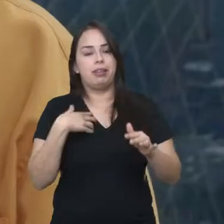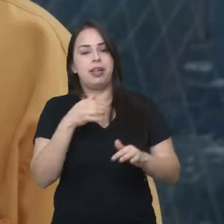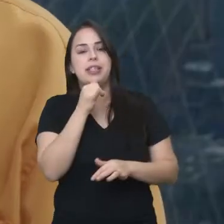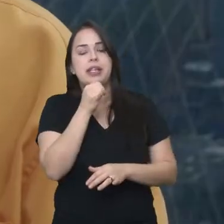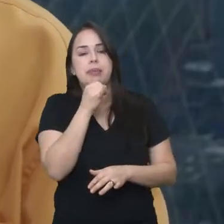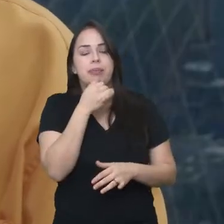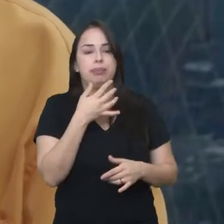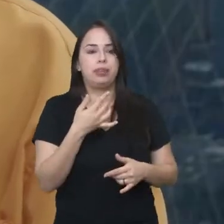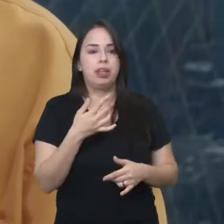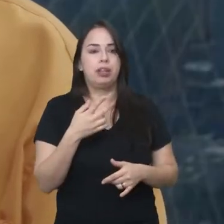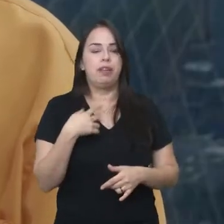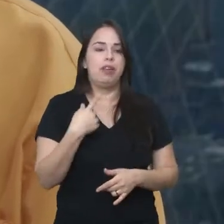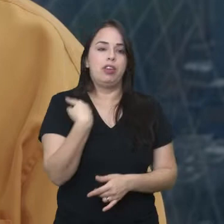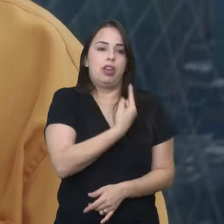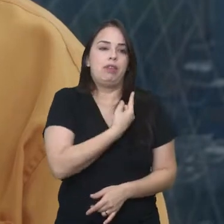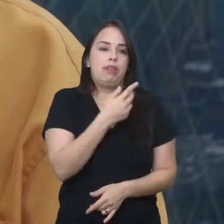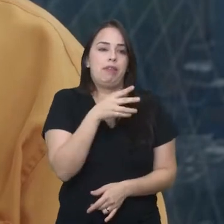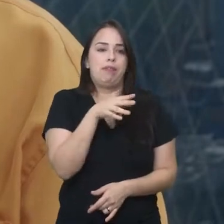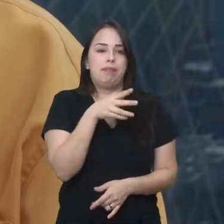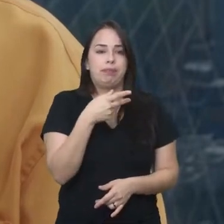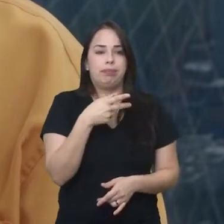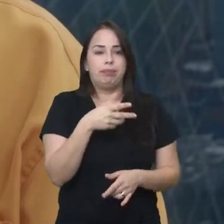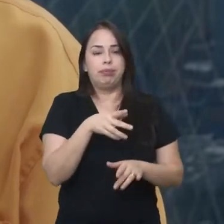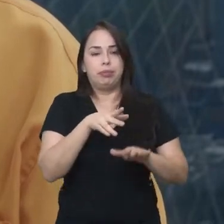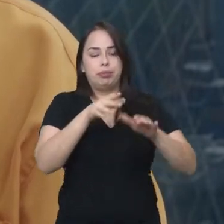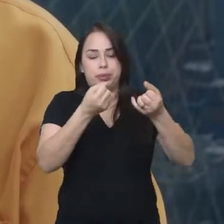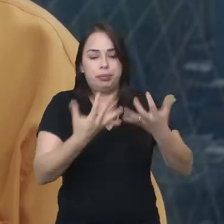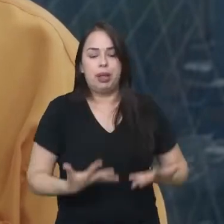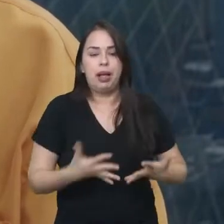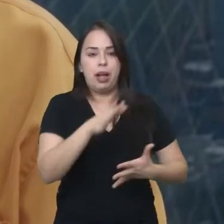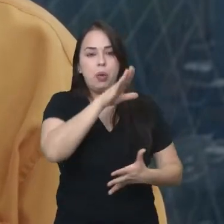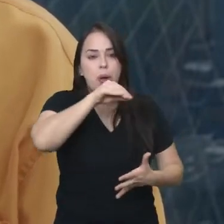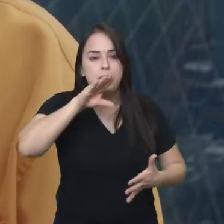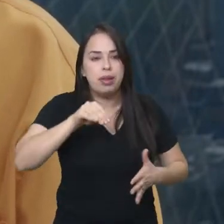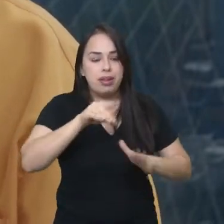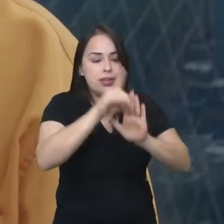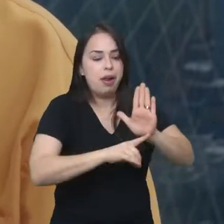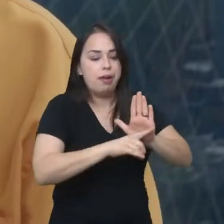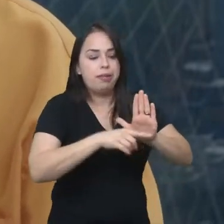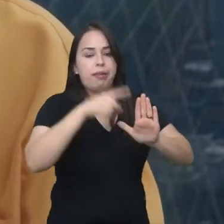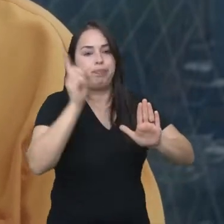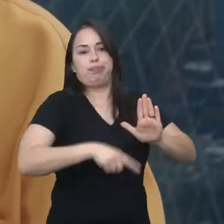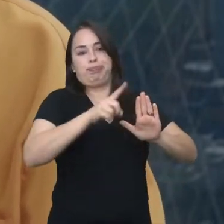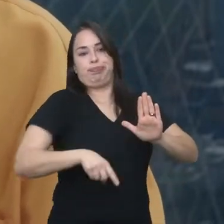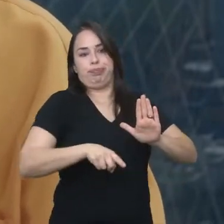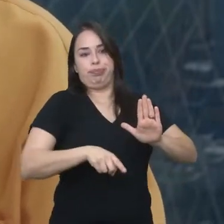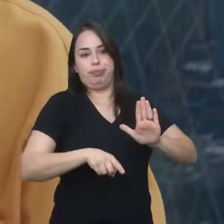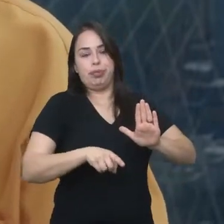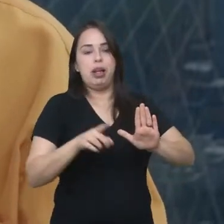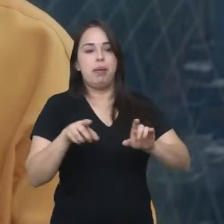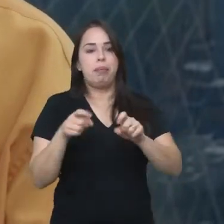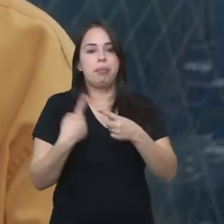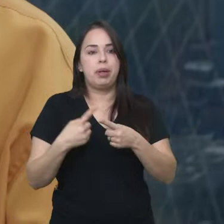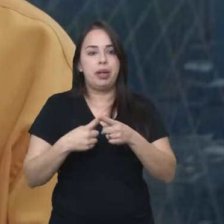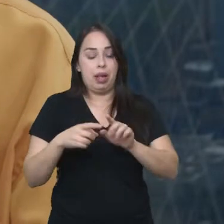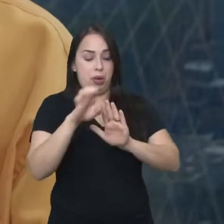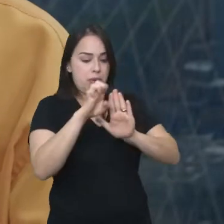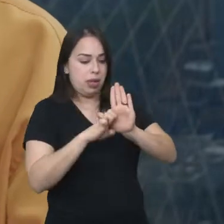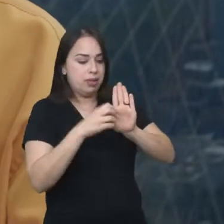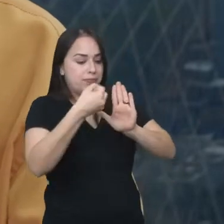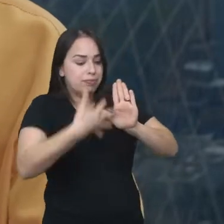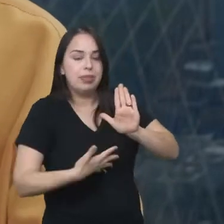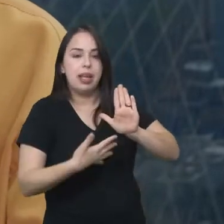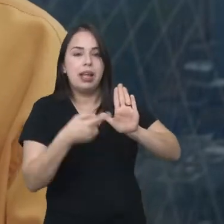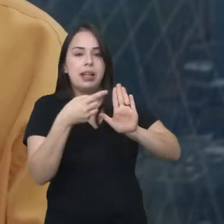gente vai falar do adolescente que ele viola o próprio direito dele, né? Porque o Estatuto vai dizer em